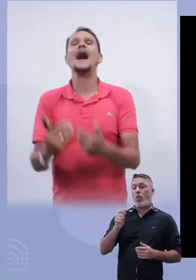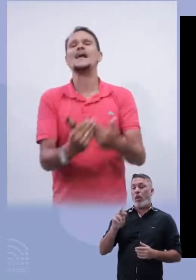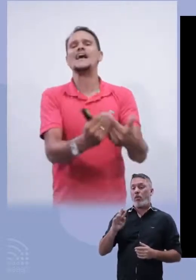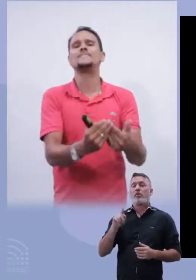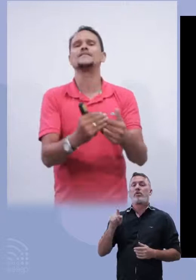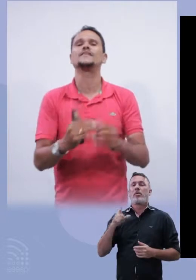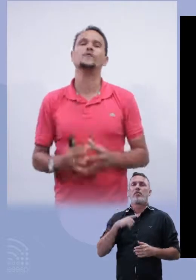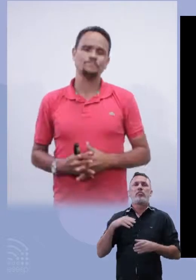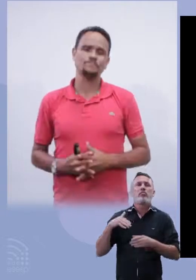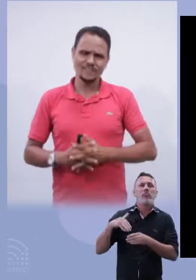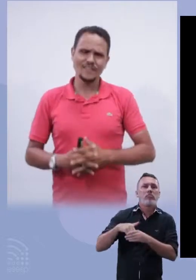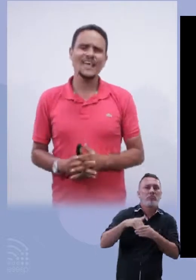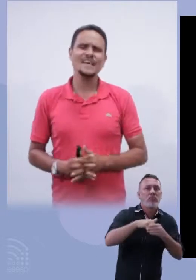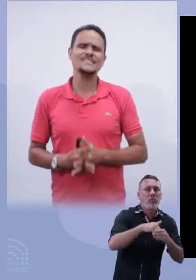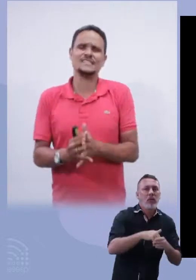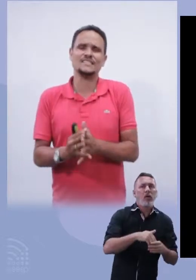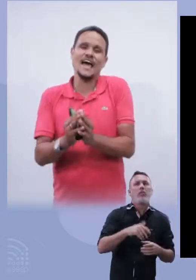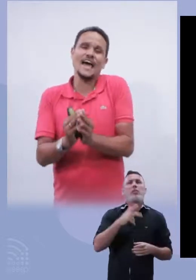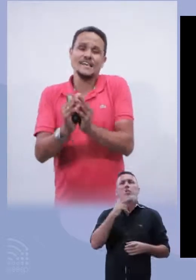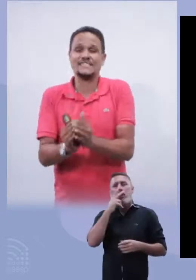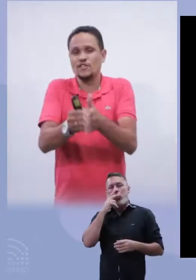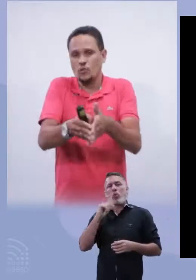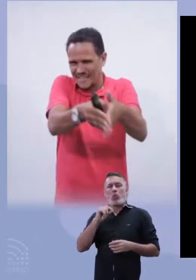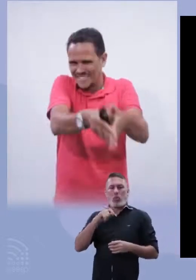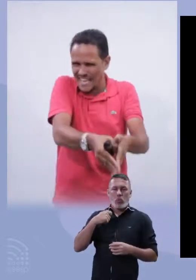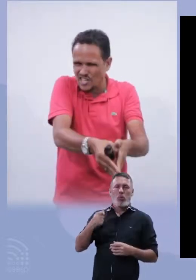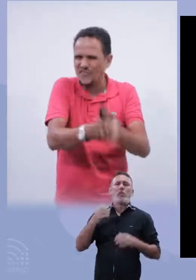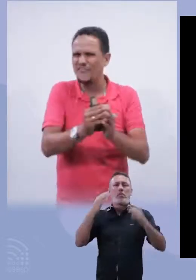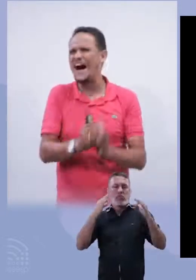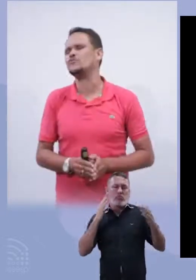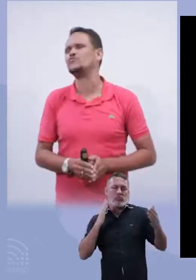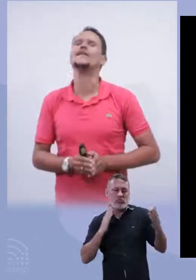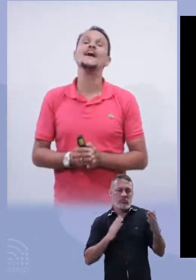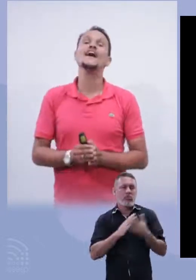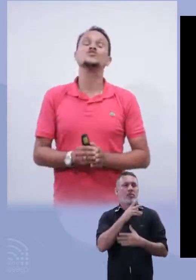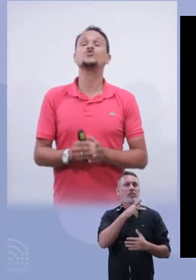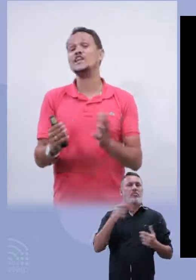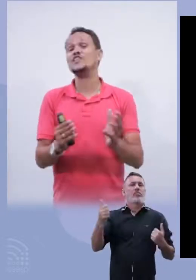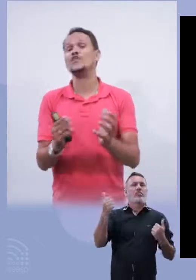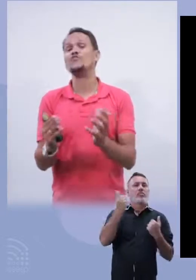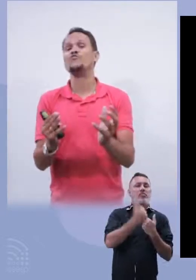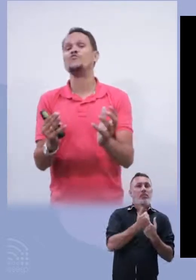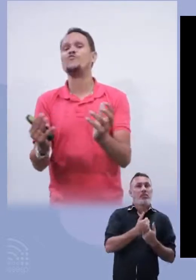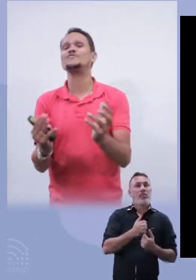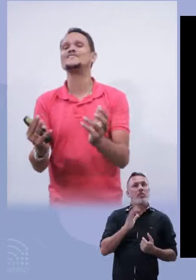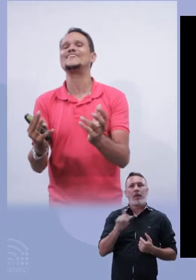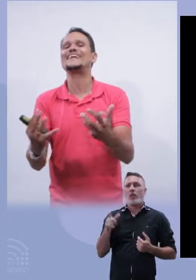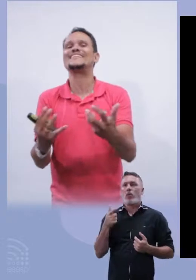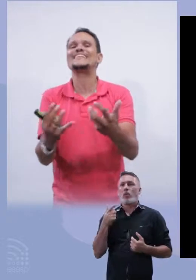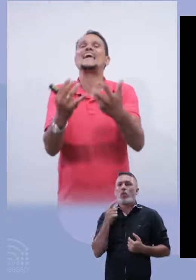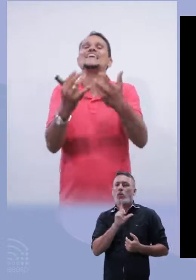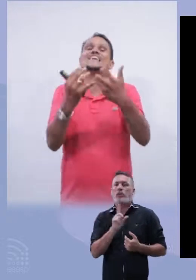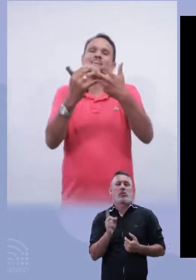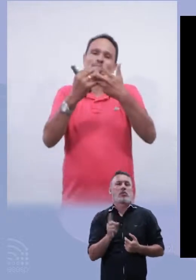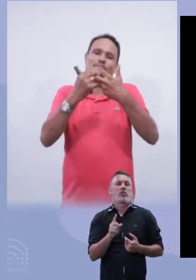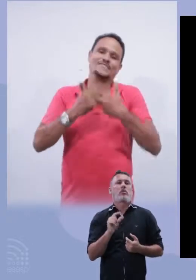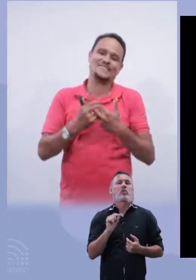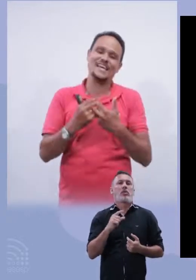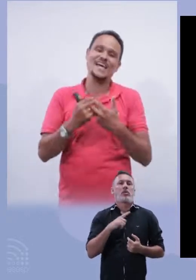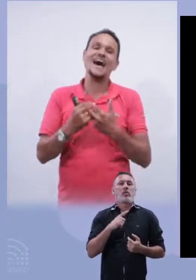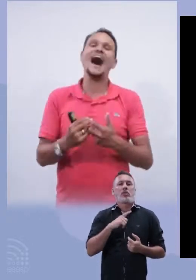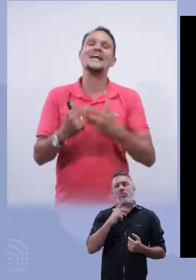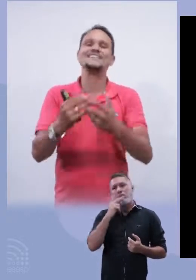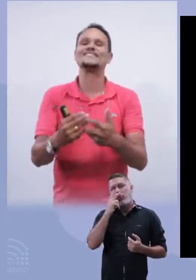plebiscito, acaba então sendo presidente de fato, né? Só que ele não vai conseguir atrair